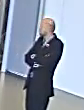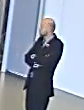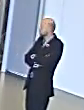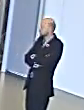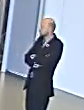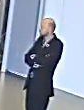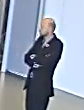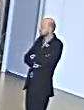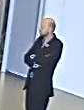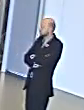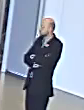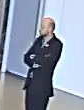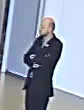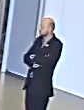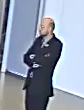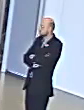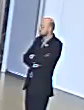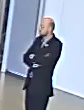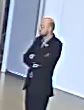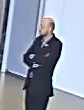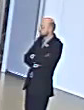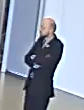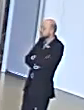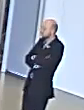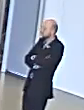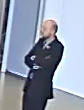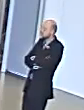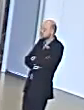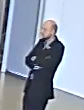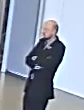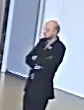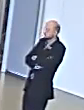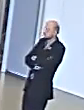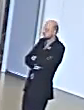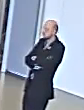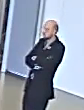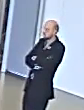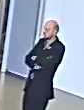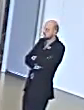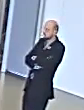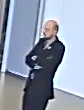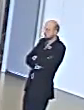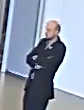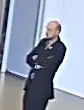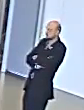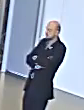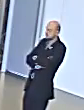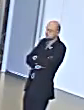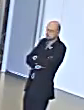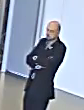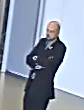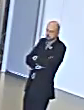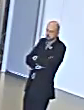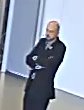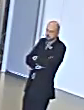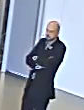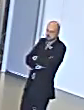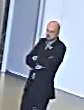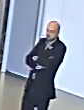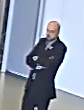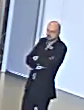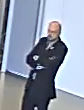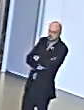fez? Nós procuramos nos estruturar, porque, como falou aqui, essa gratuidade, são 2 assentos,